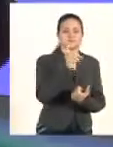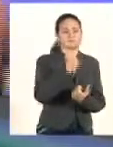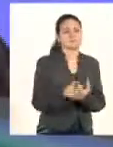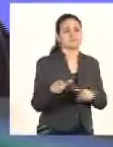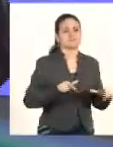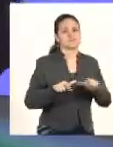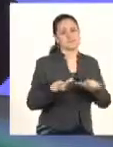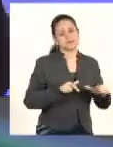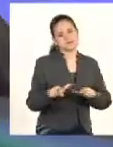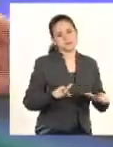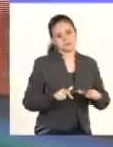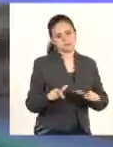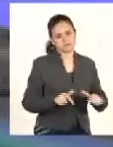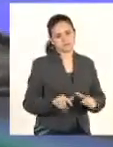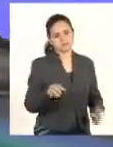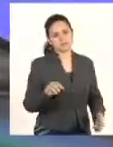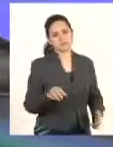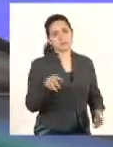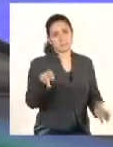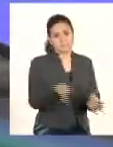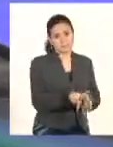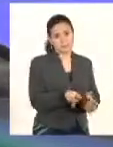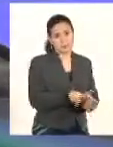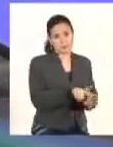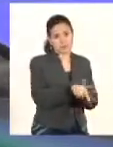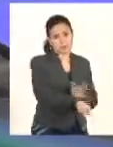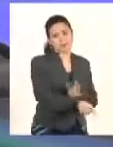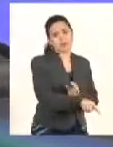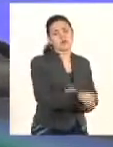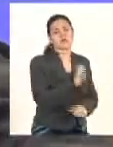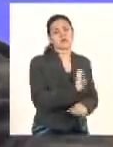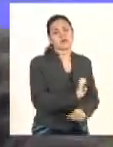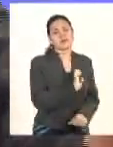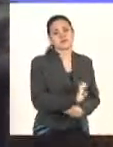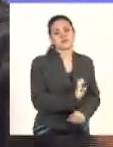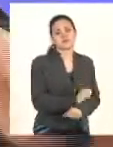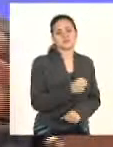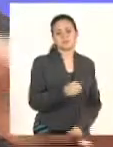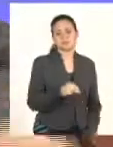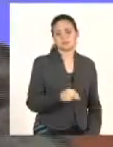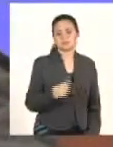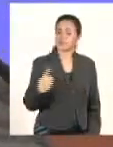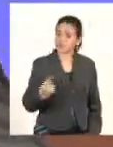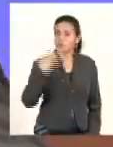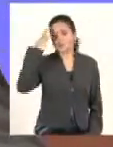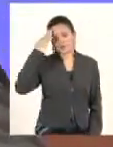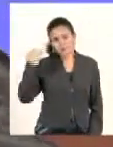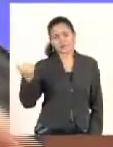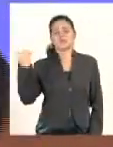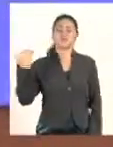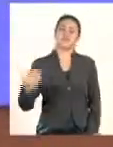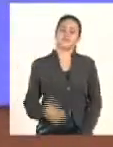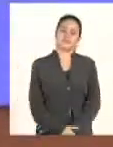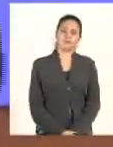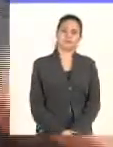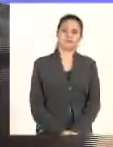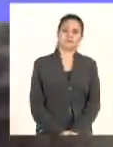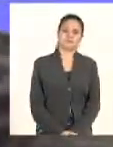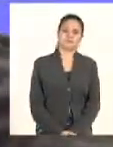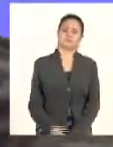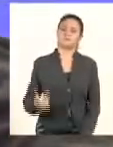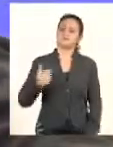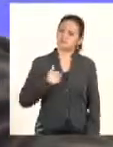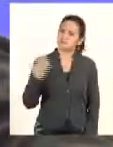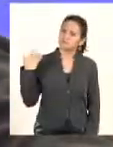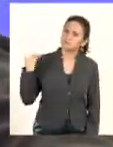de carreira do funcionalismo público do Estado do Maranhão. Isso é fato, é claro. Uma vez, como até questionei ao